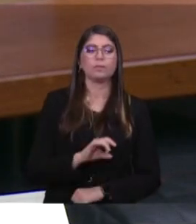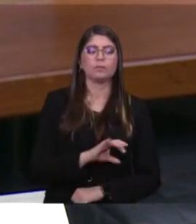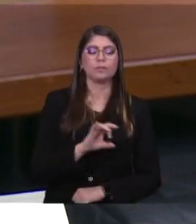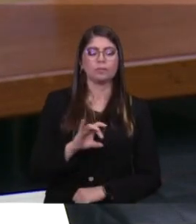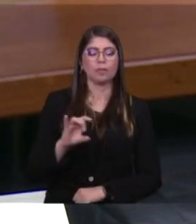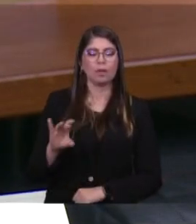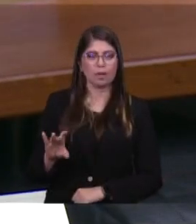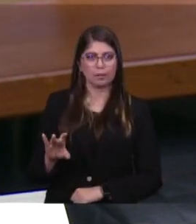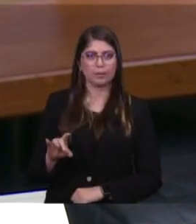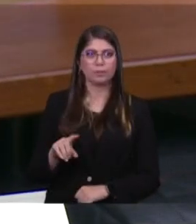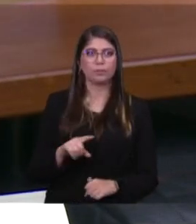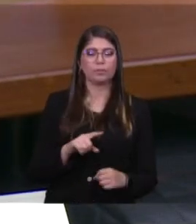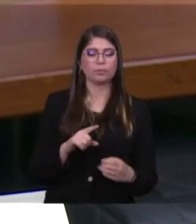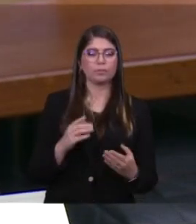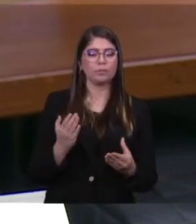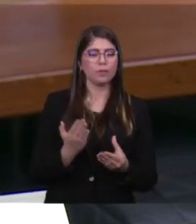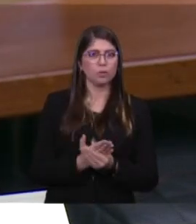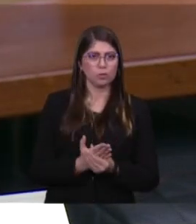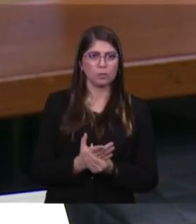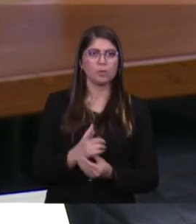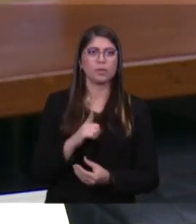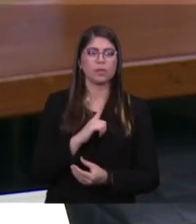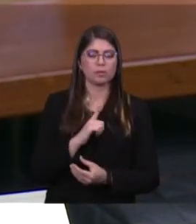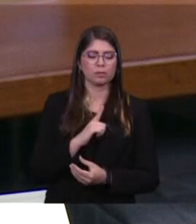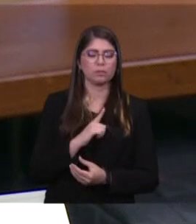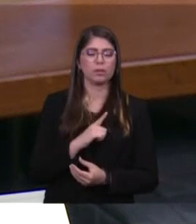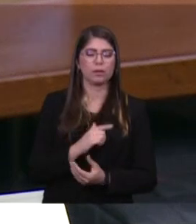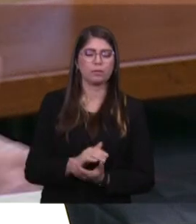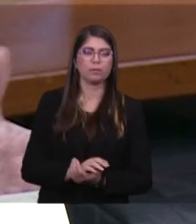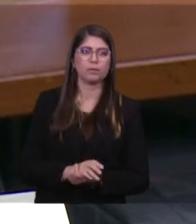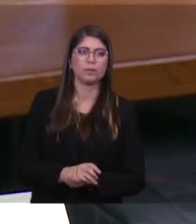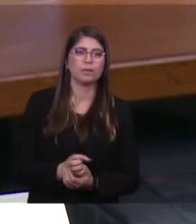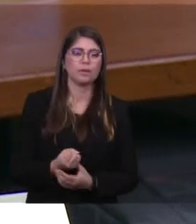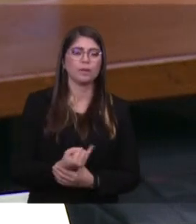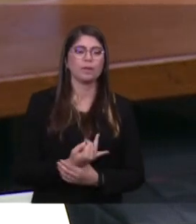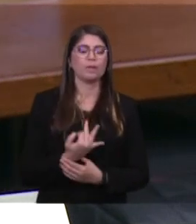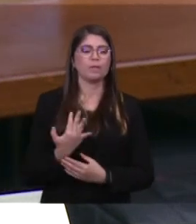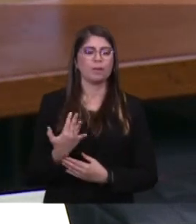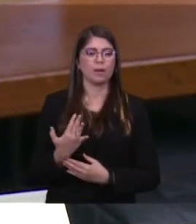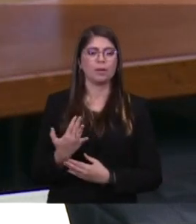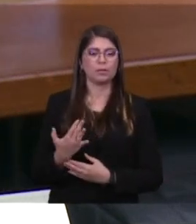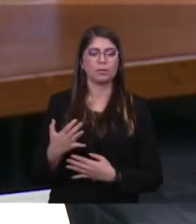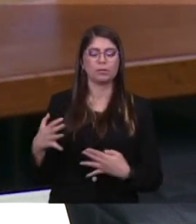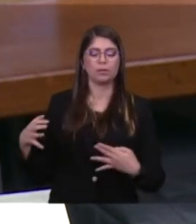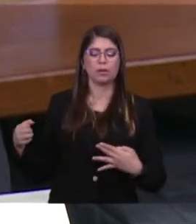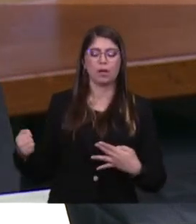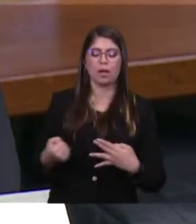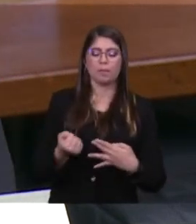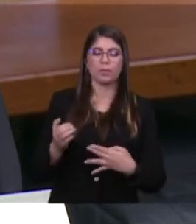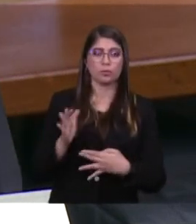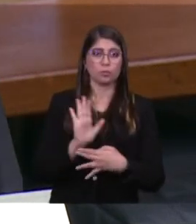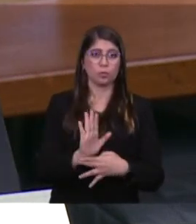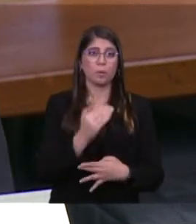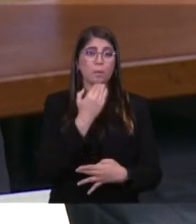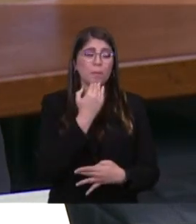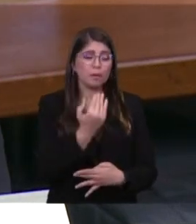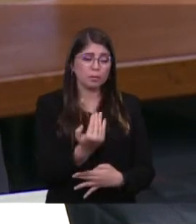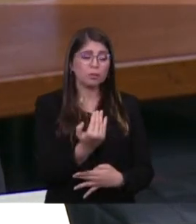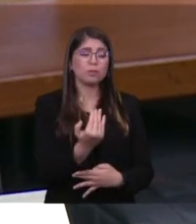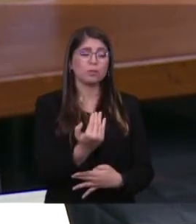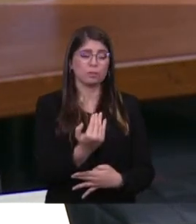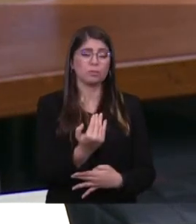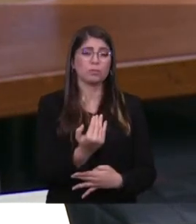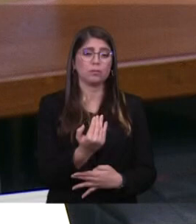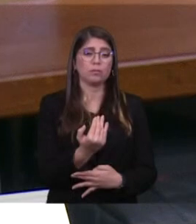das ações houve, por parte de vários amicicuri, o pedido para que pudessem